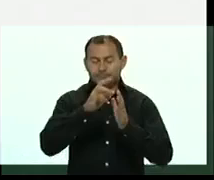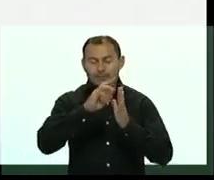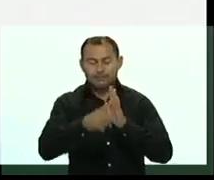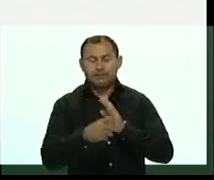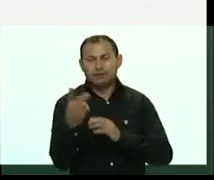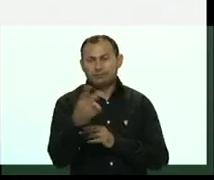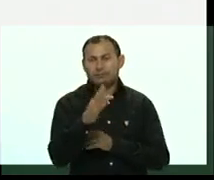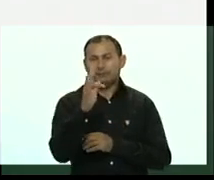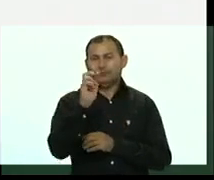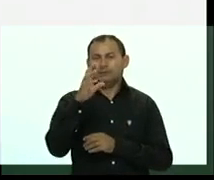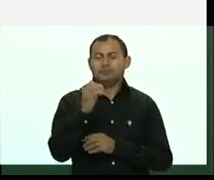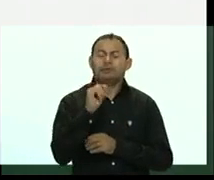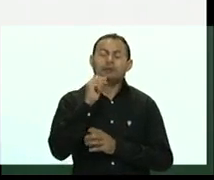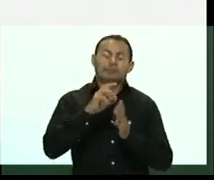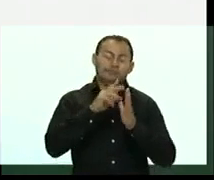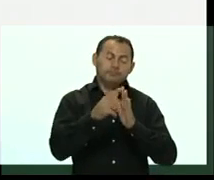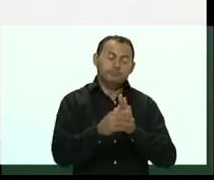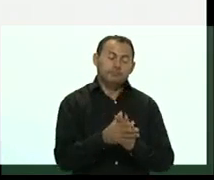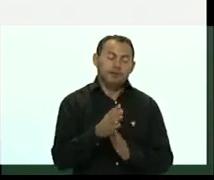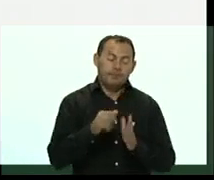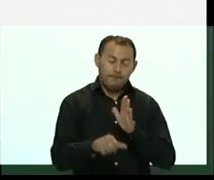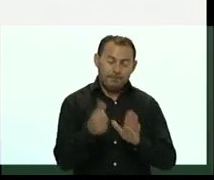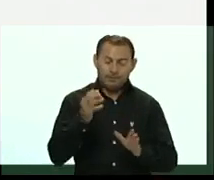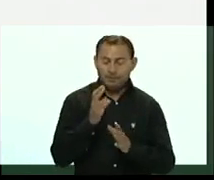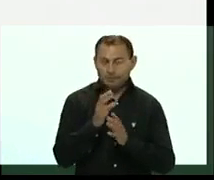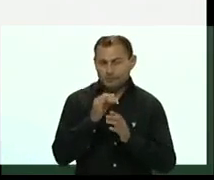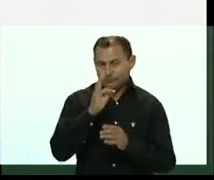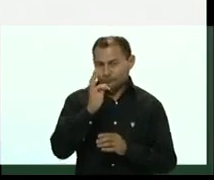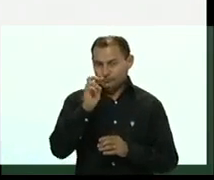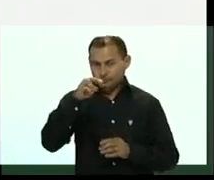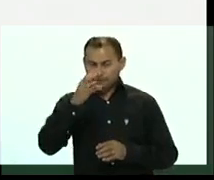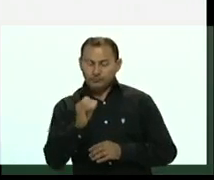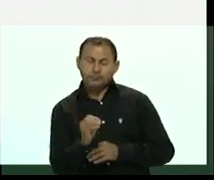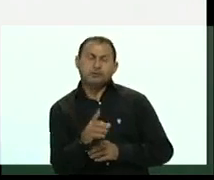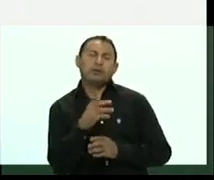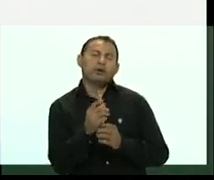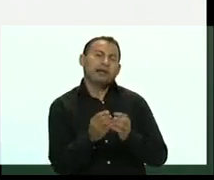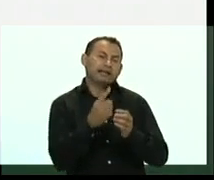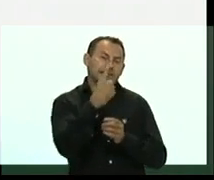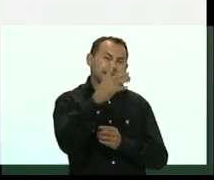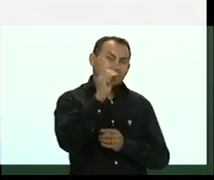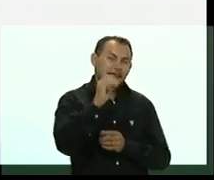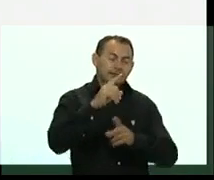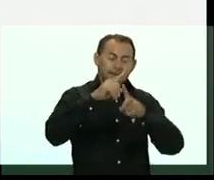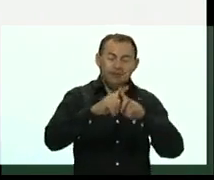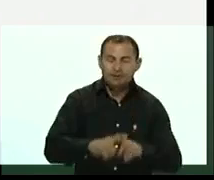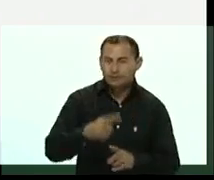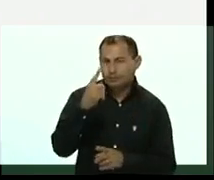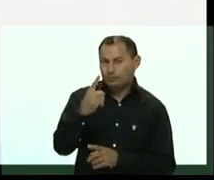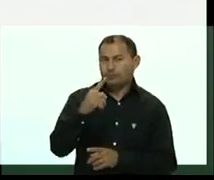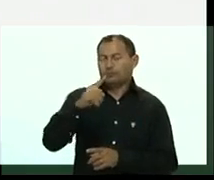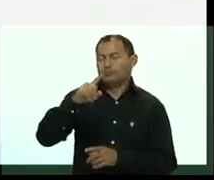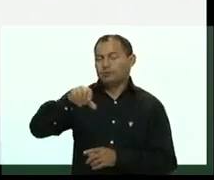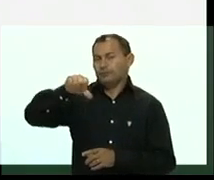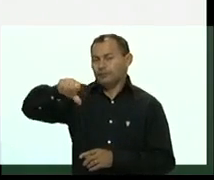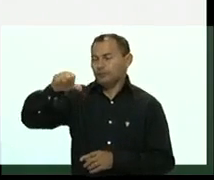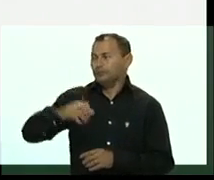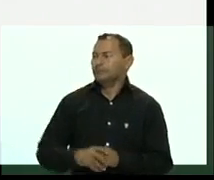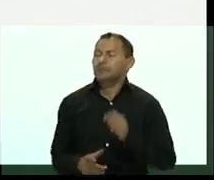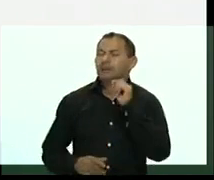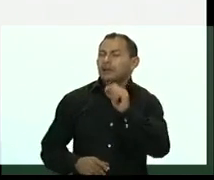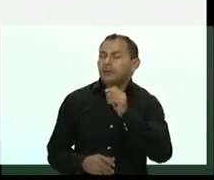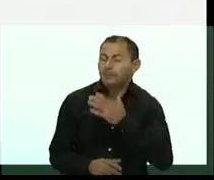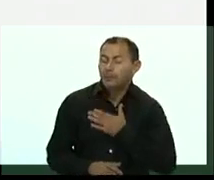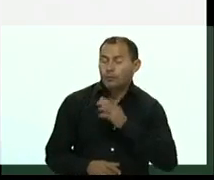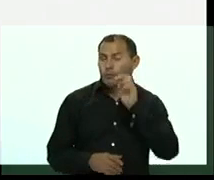função. Quem que é a derivada da minha primeira função? 100 vezes u elevado a 99. Quem é o